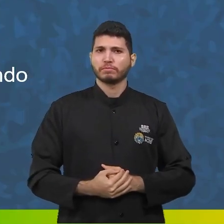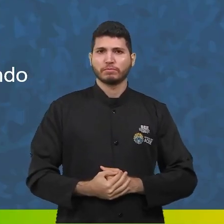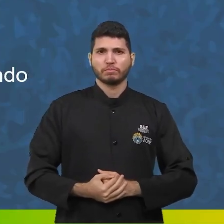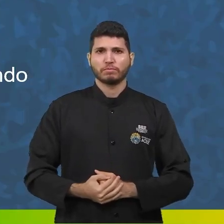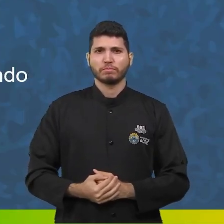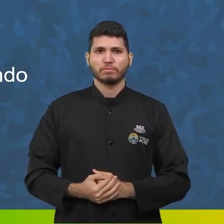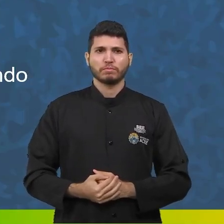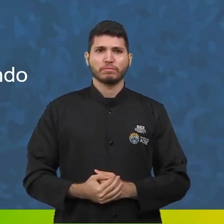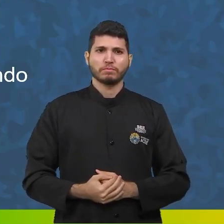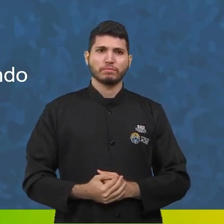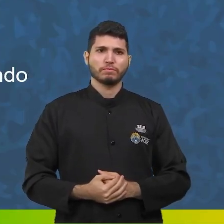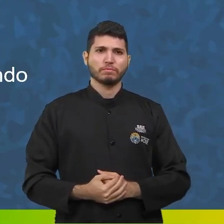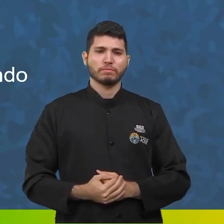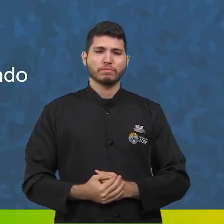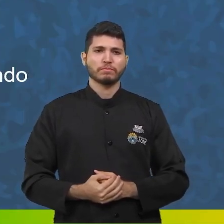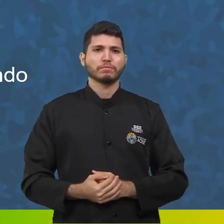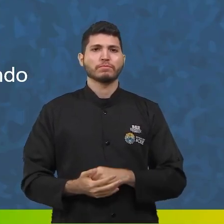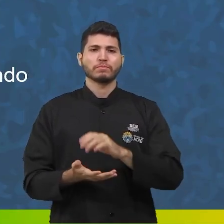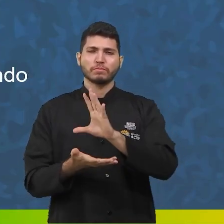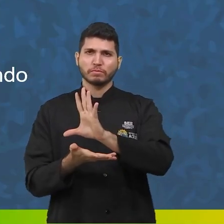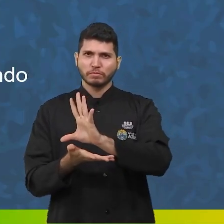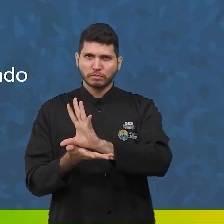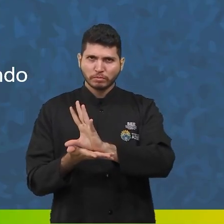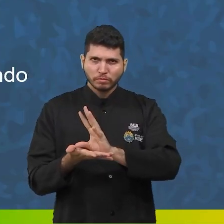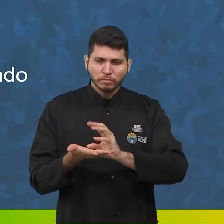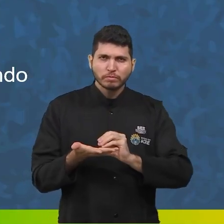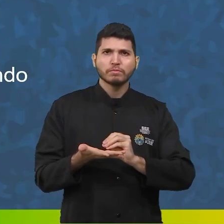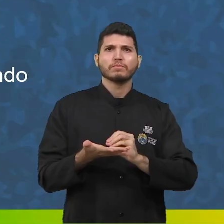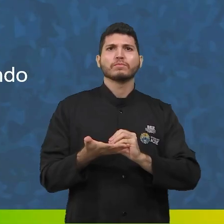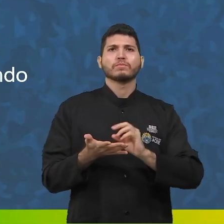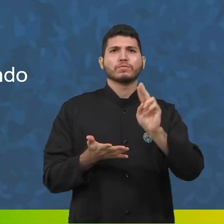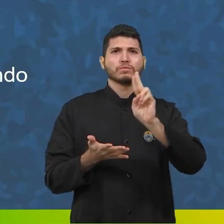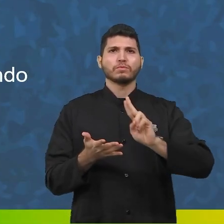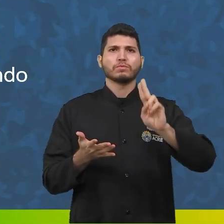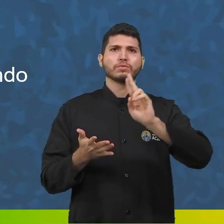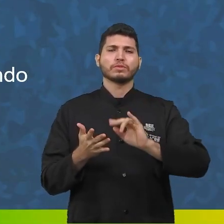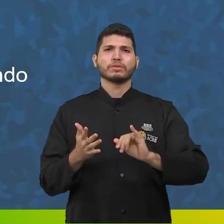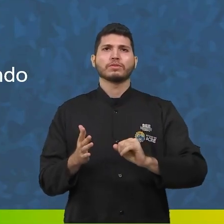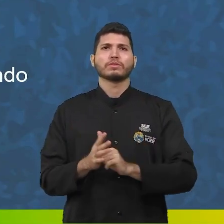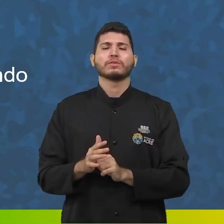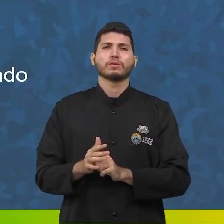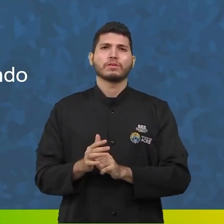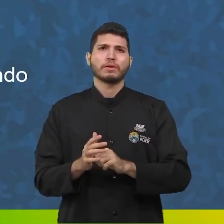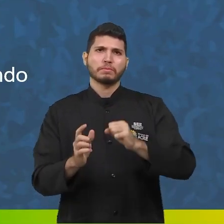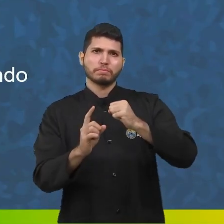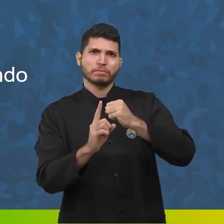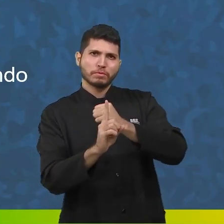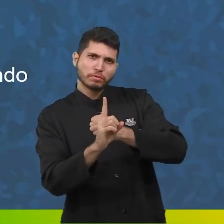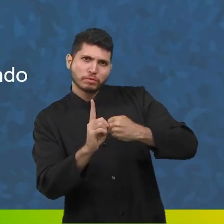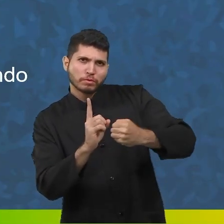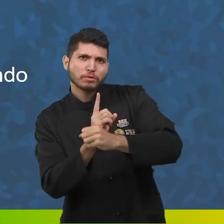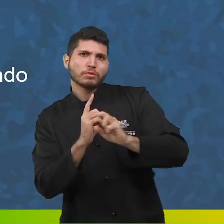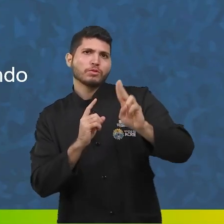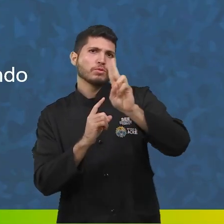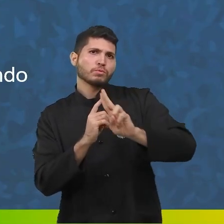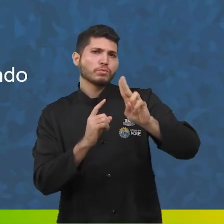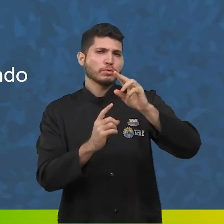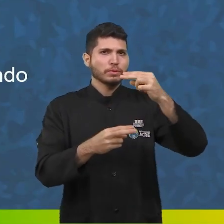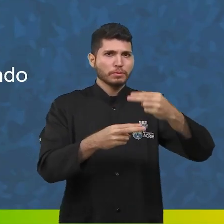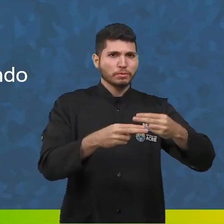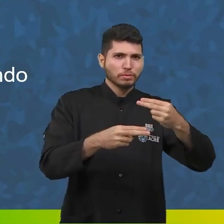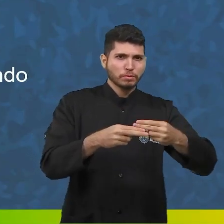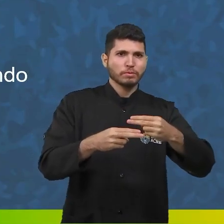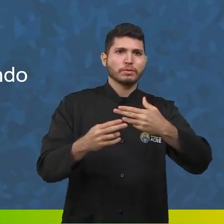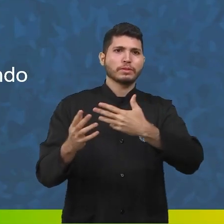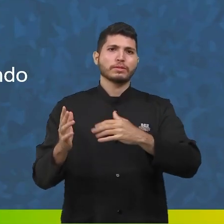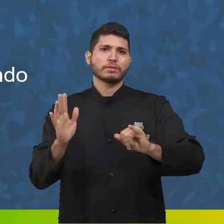teledramaturgias. Espelha e molda a identidade nacional, gerando debate e influenciando